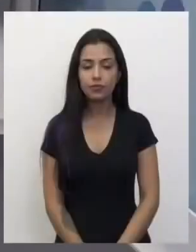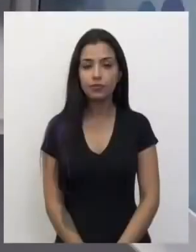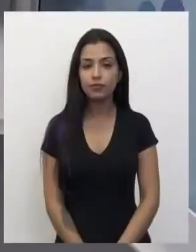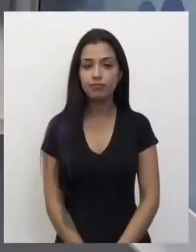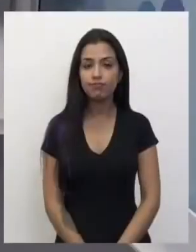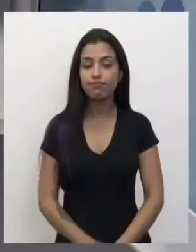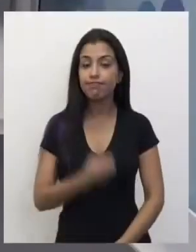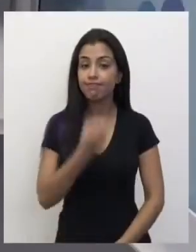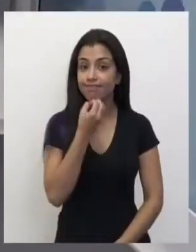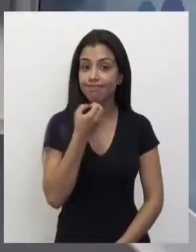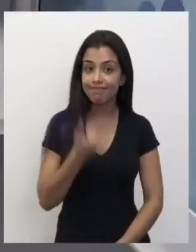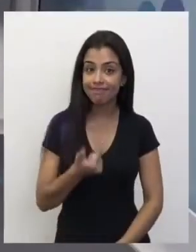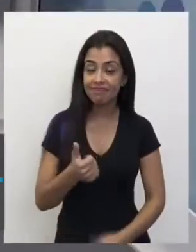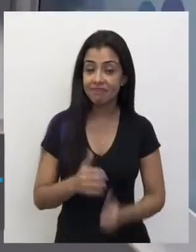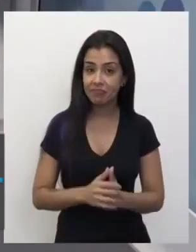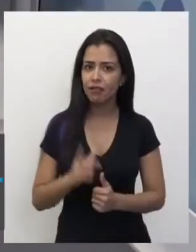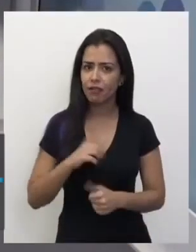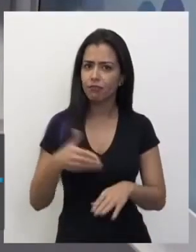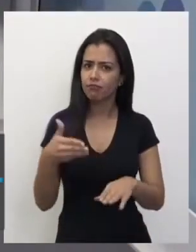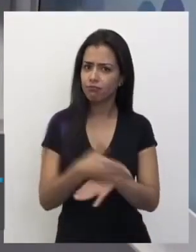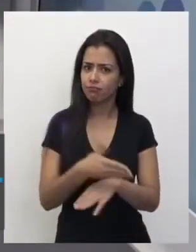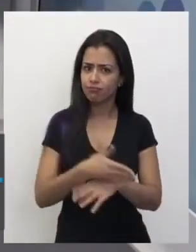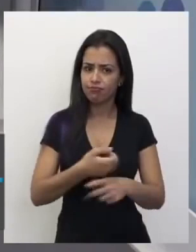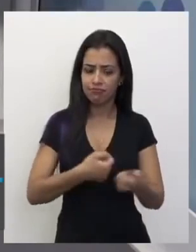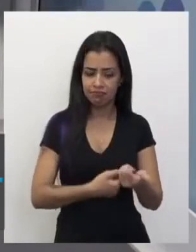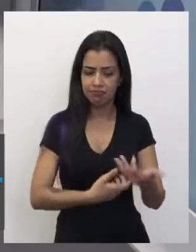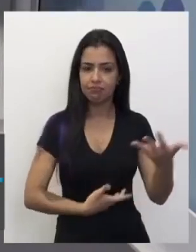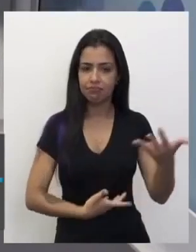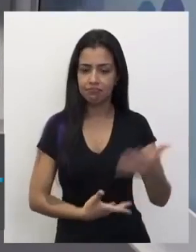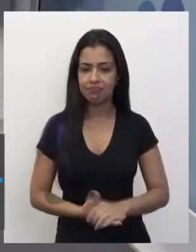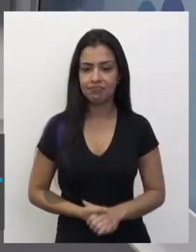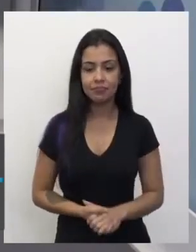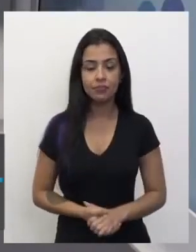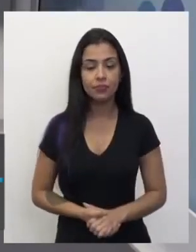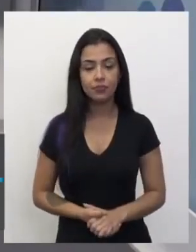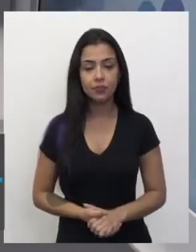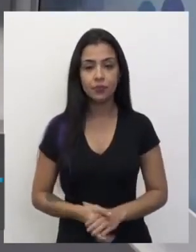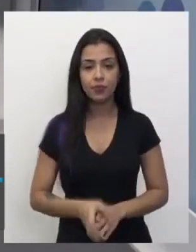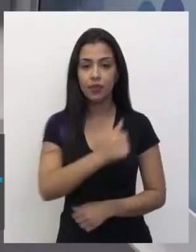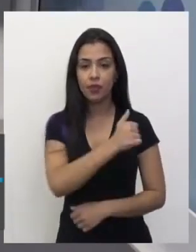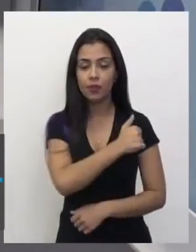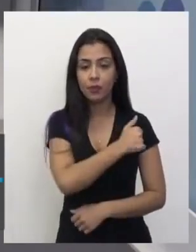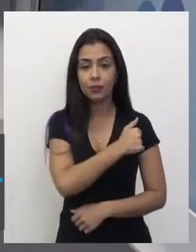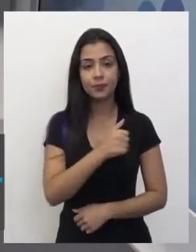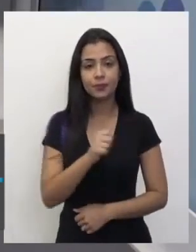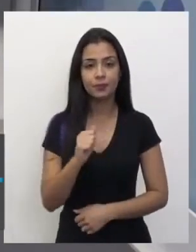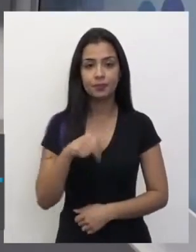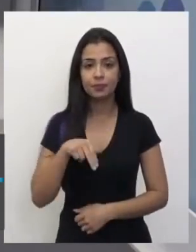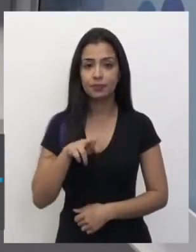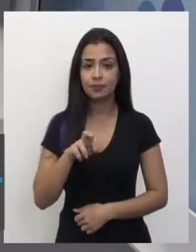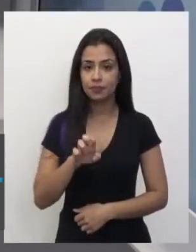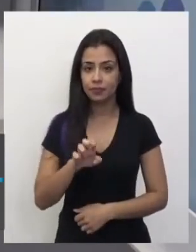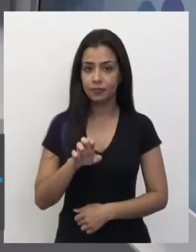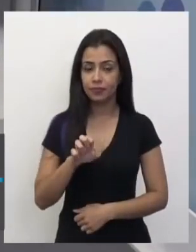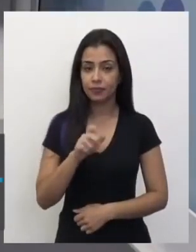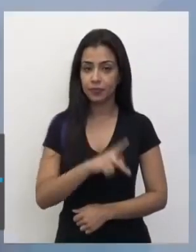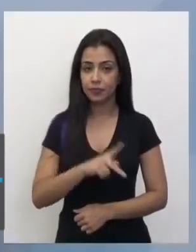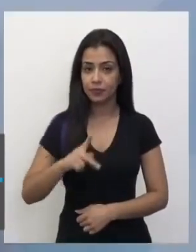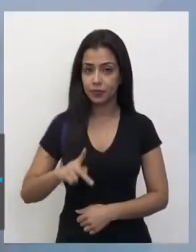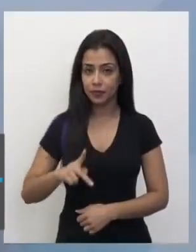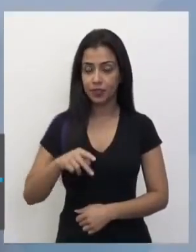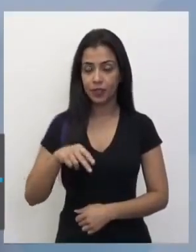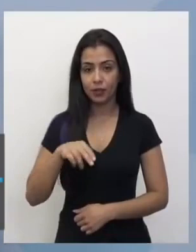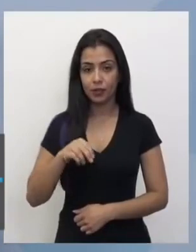Muito bem, professora, temos interações aqui, ó. O aluno André, da professora Noemi,